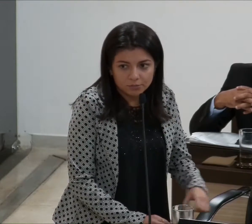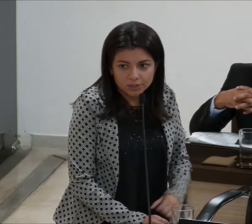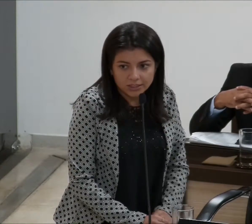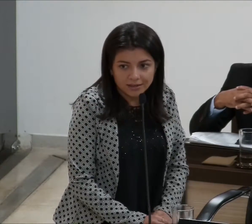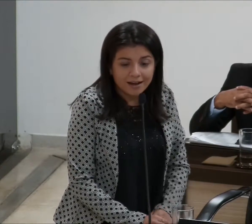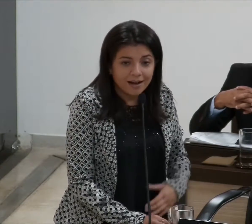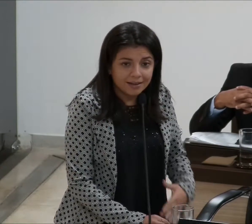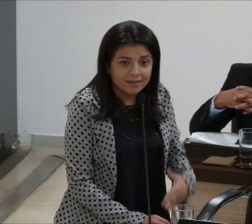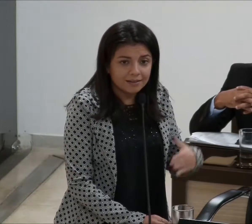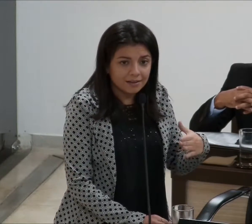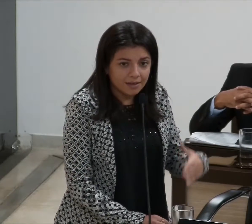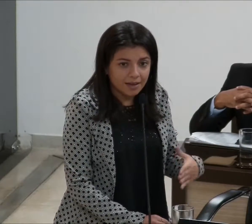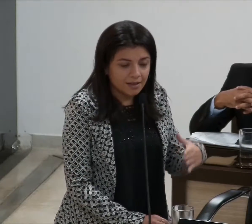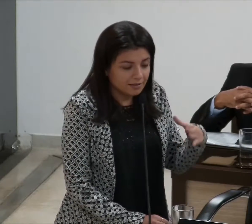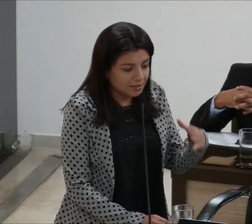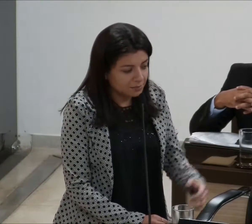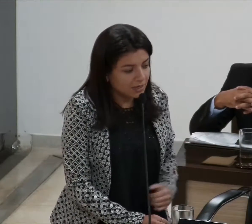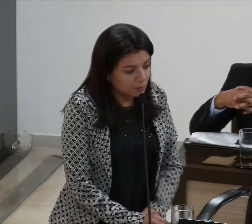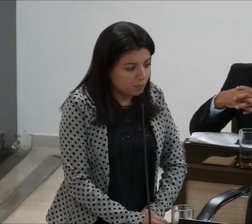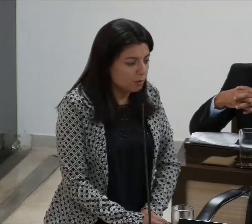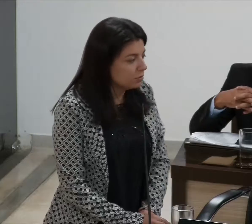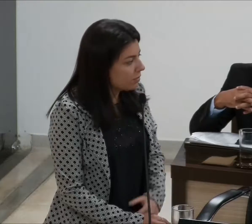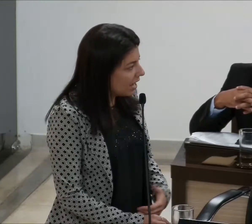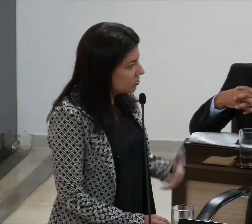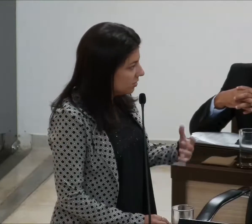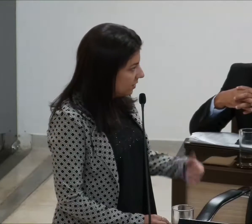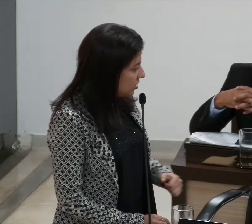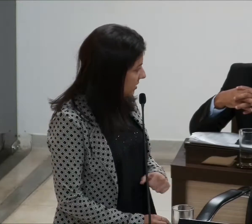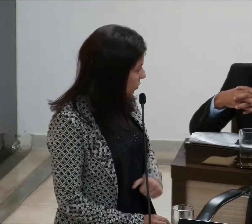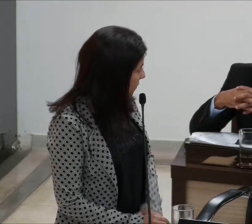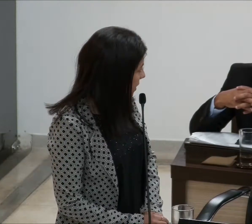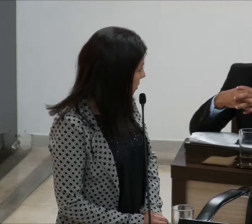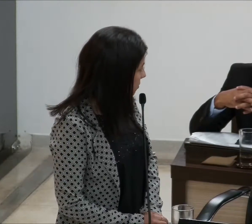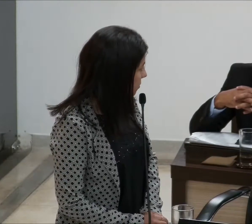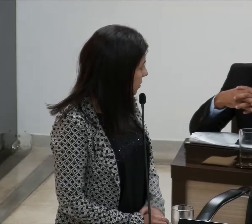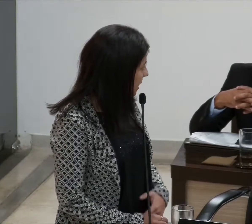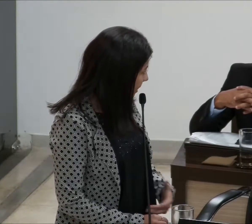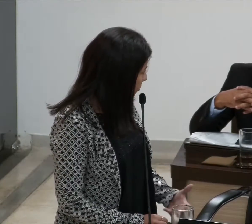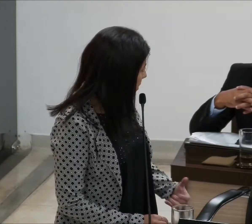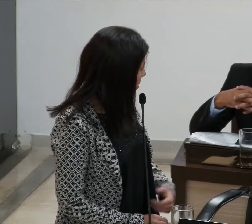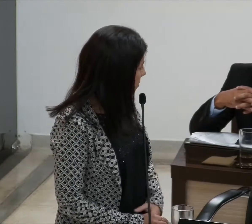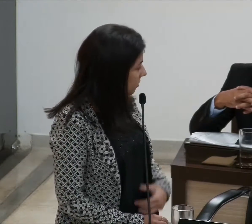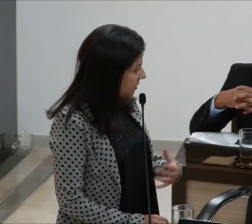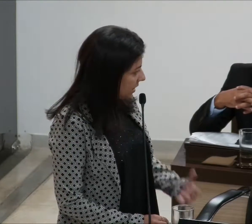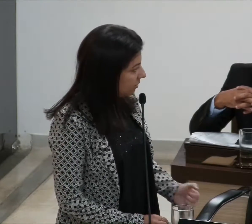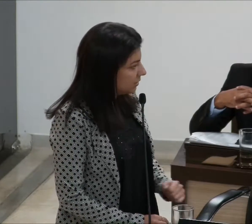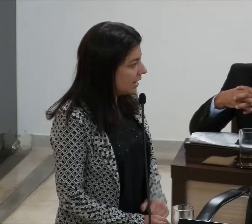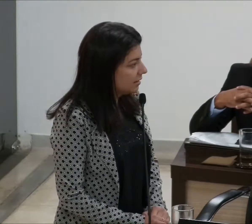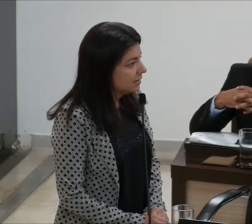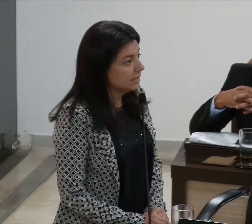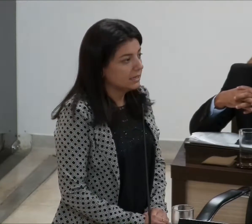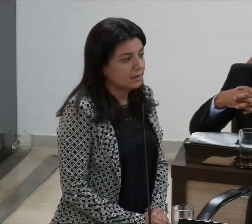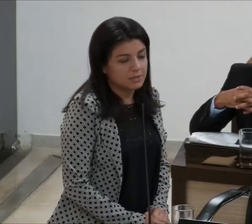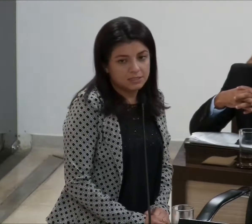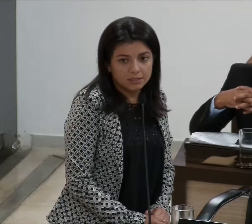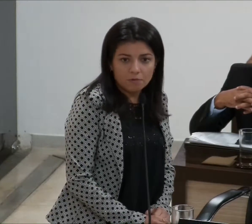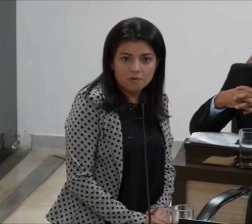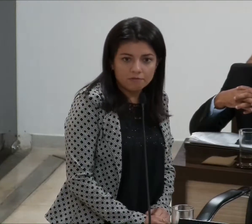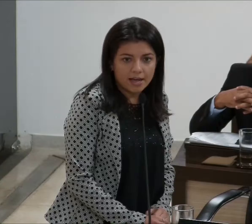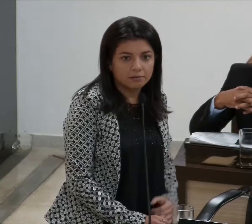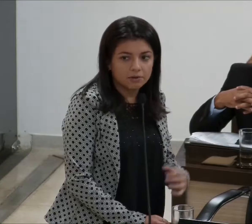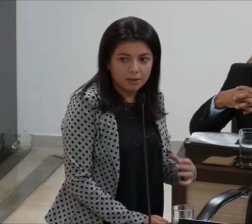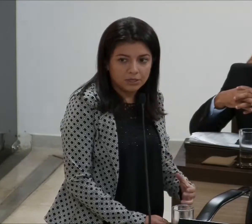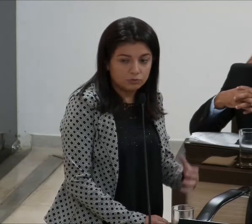pela harmonia. Ainda que, em determinado ponto, haja divergência de opinião, o que é natural, o que é salutar. Mas se